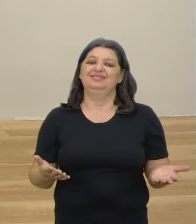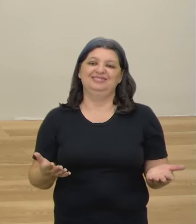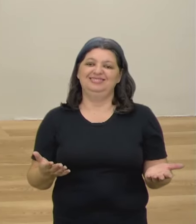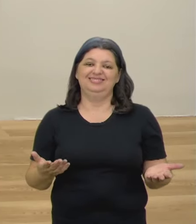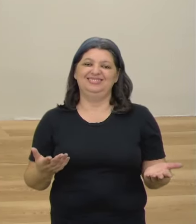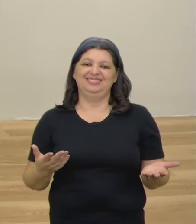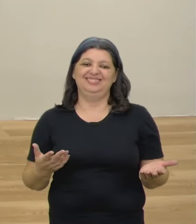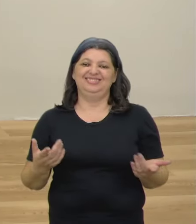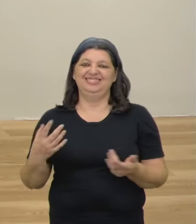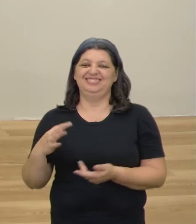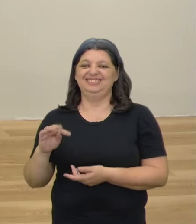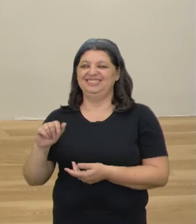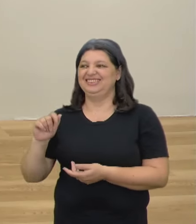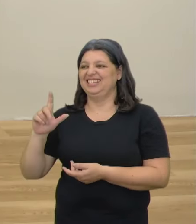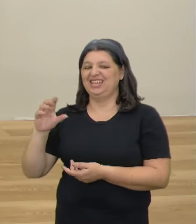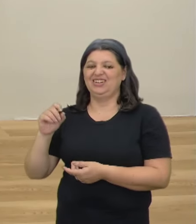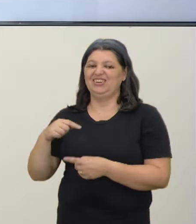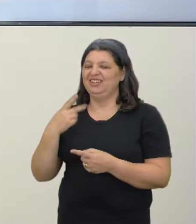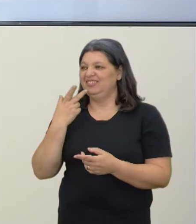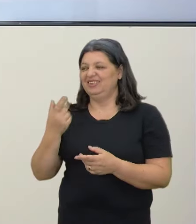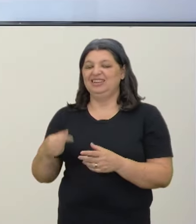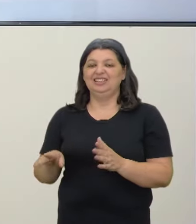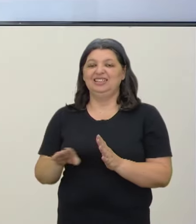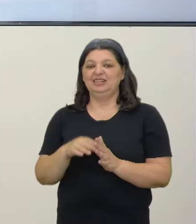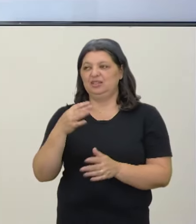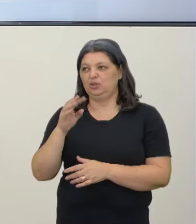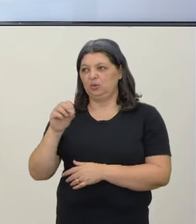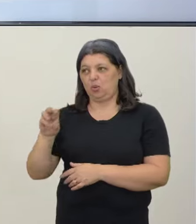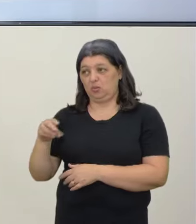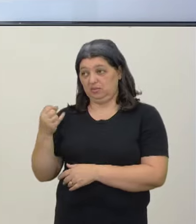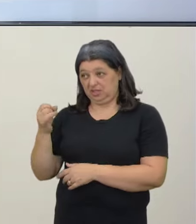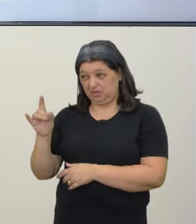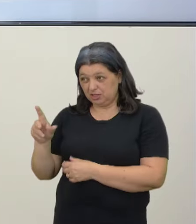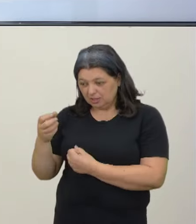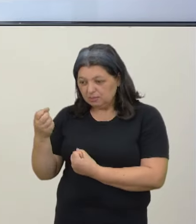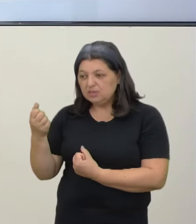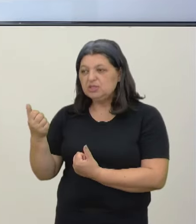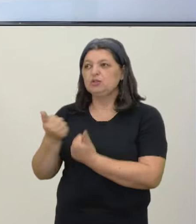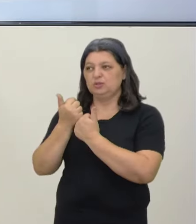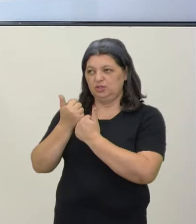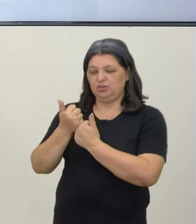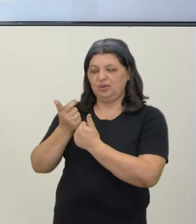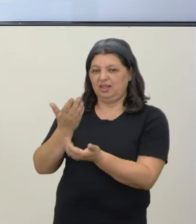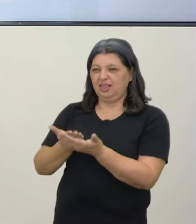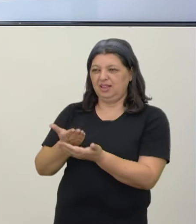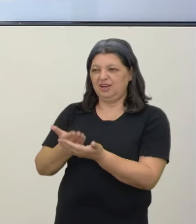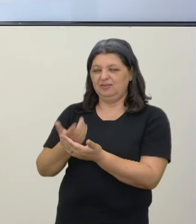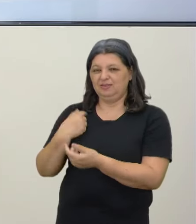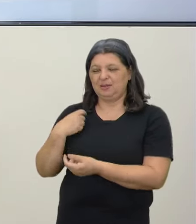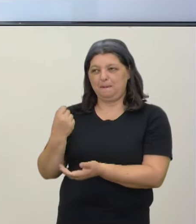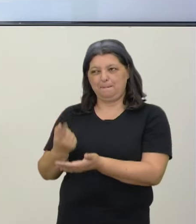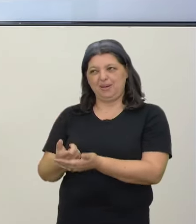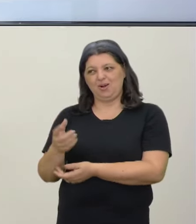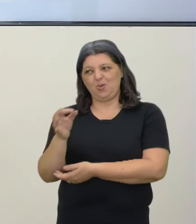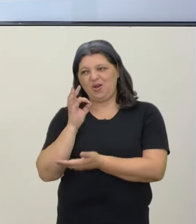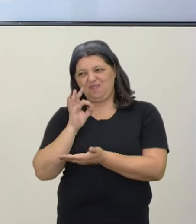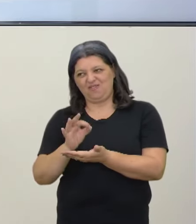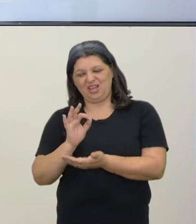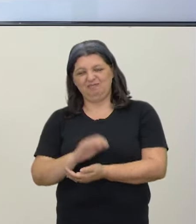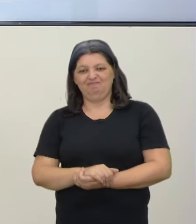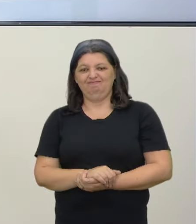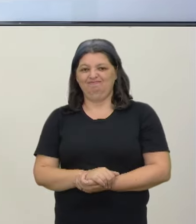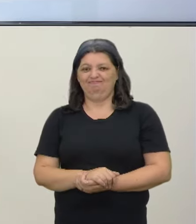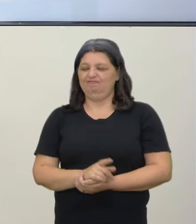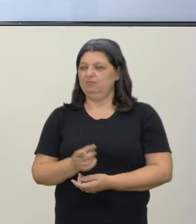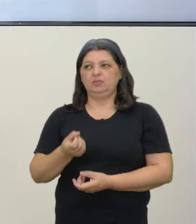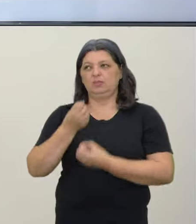o Thiago... Pode ser, vai. O Thiago chega pro Tom e fala, Tom, se você me substituir nessa aula, te pago um cafezinho. E não vou